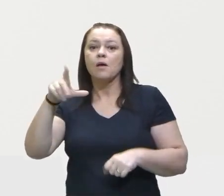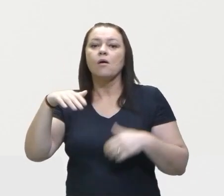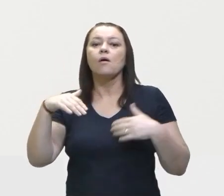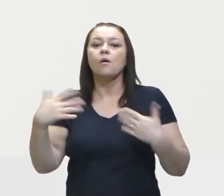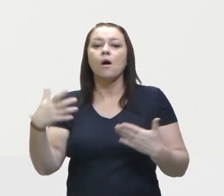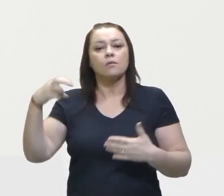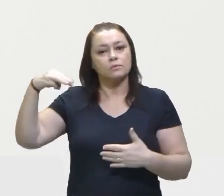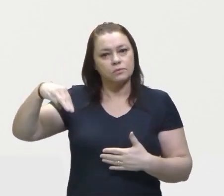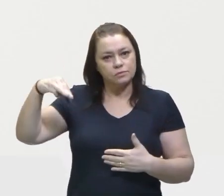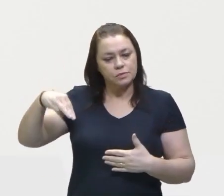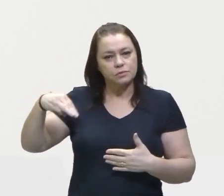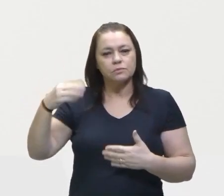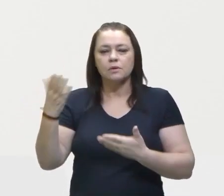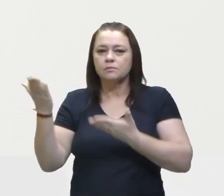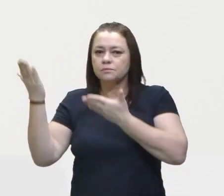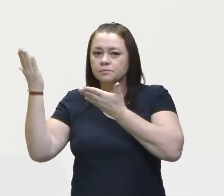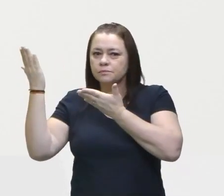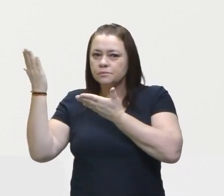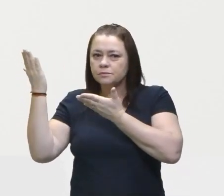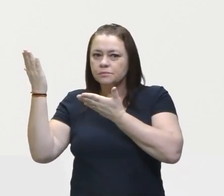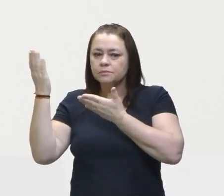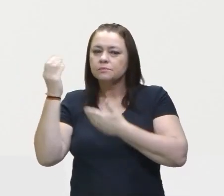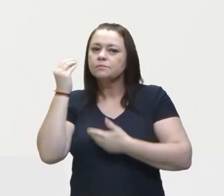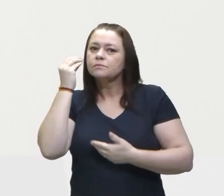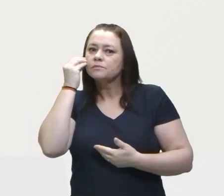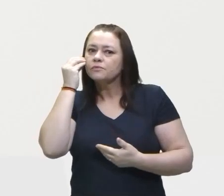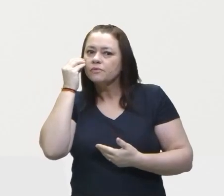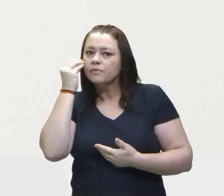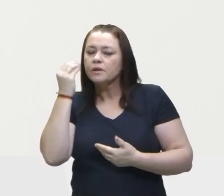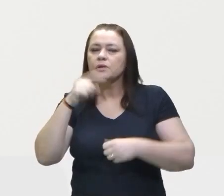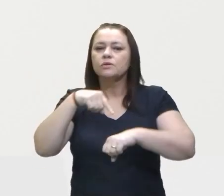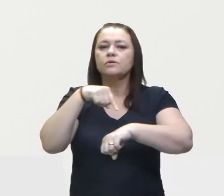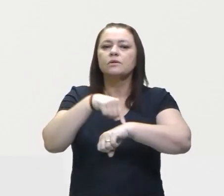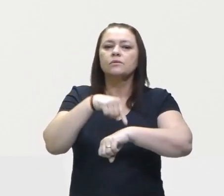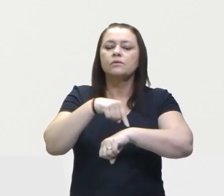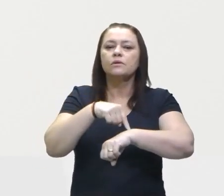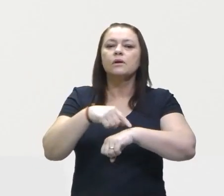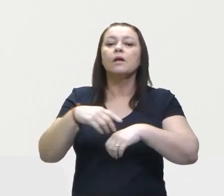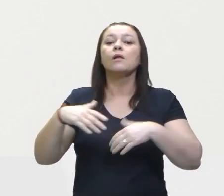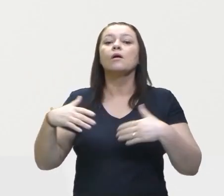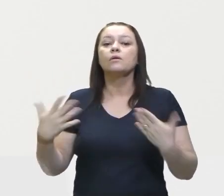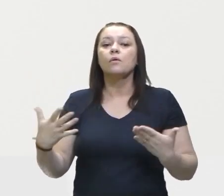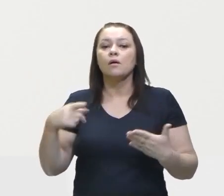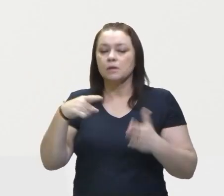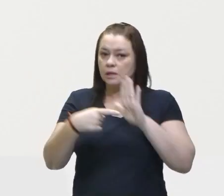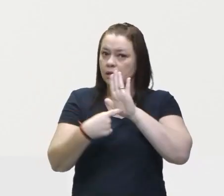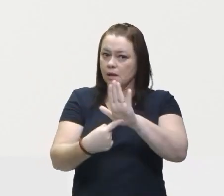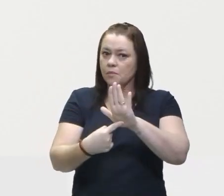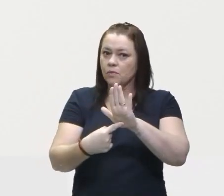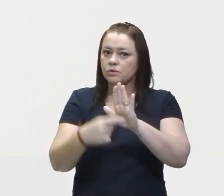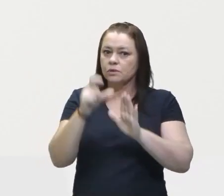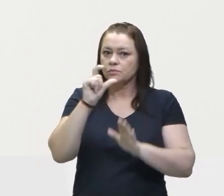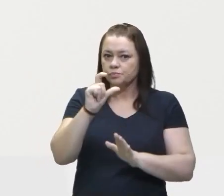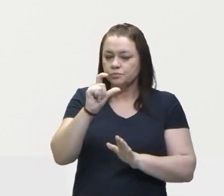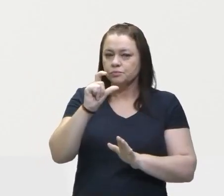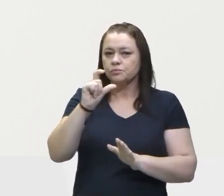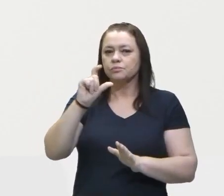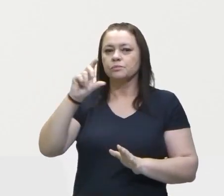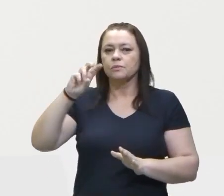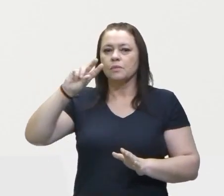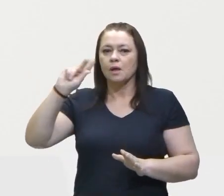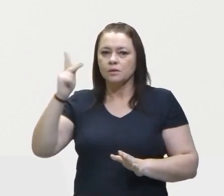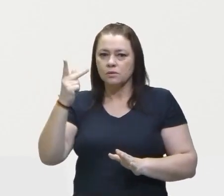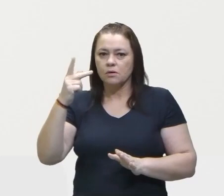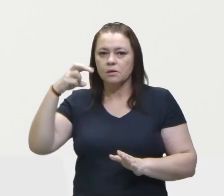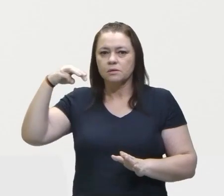vão aí aparecer para você. Aí, ó, tá dizendo que o ponteiro menor é as horas e o ponteiro maior os minutos.